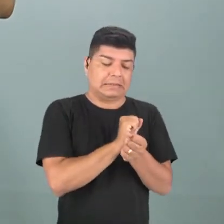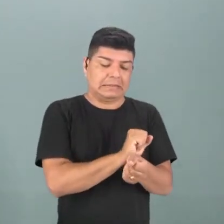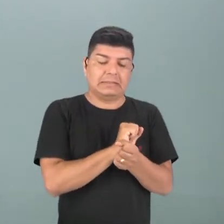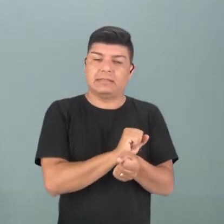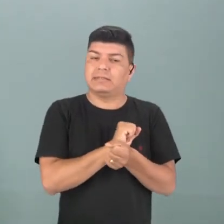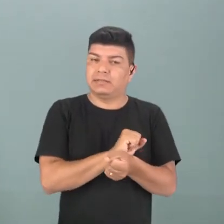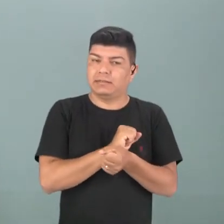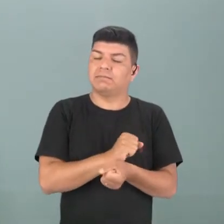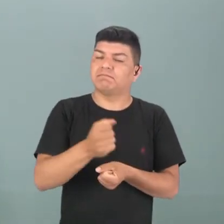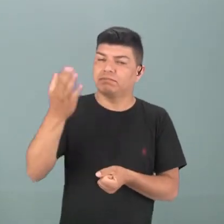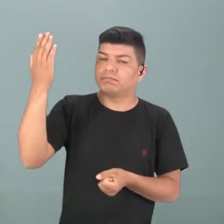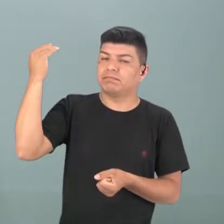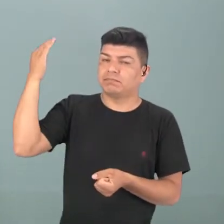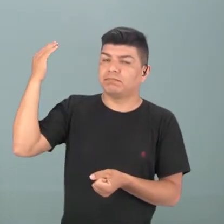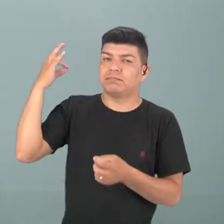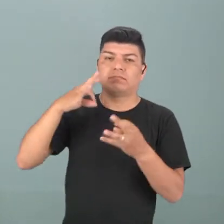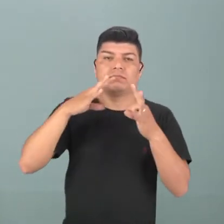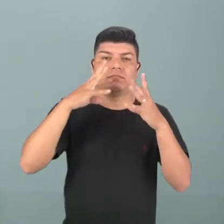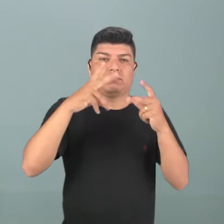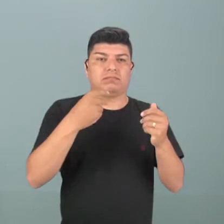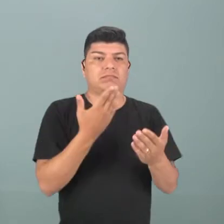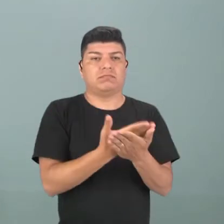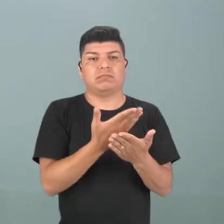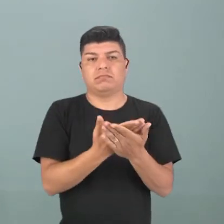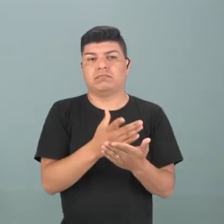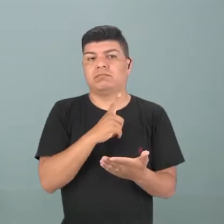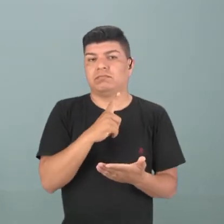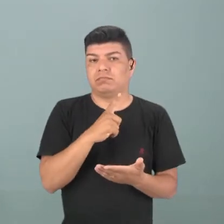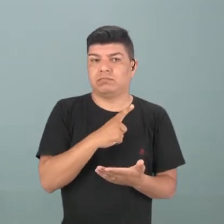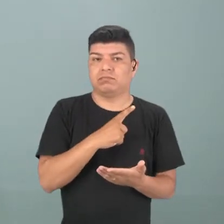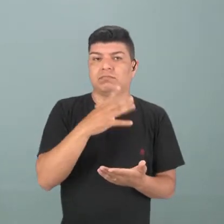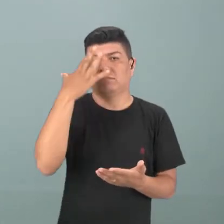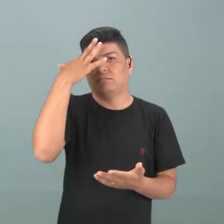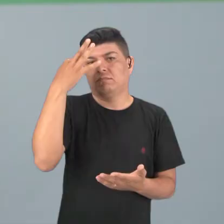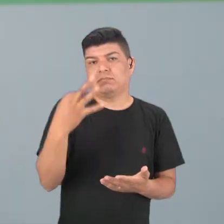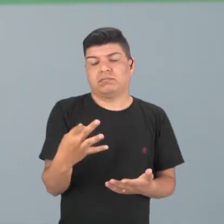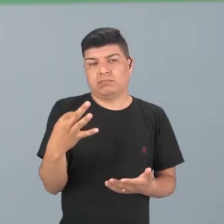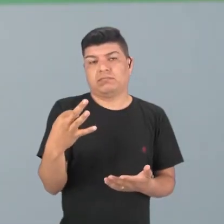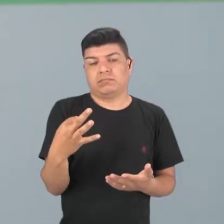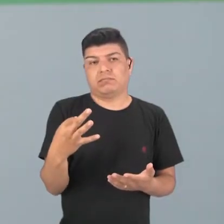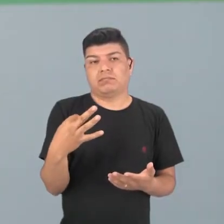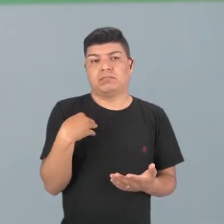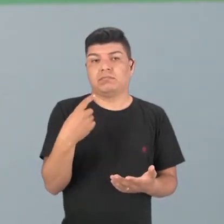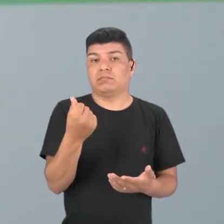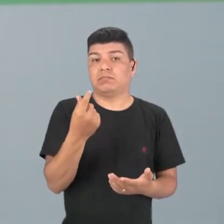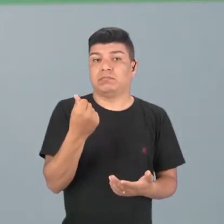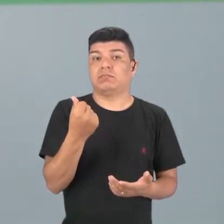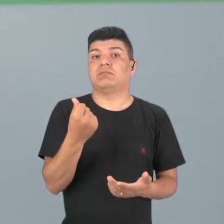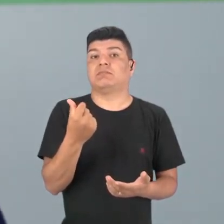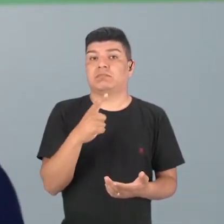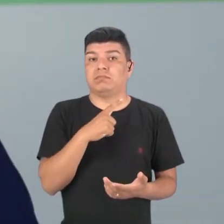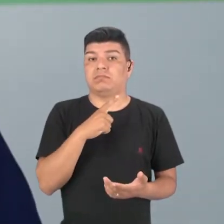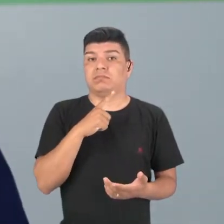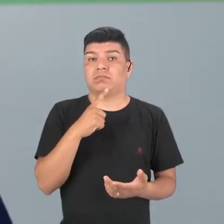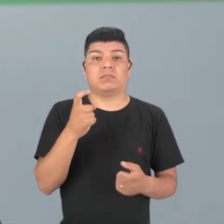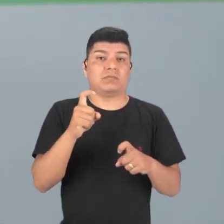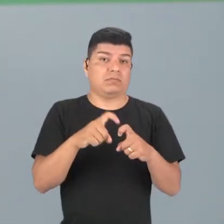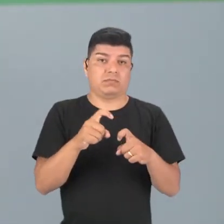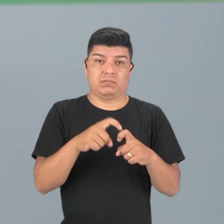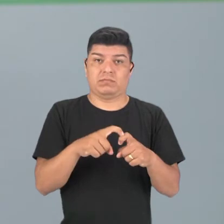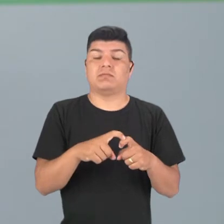época bem antiga, todo mundo que tinha um estudozinho, que sabia alguma coisa, ou que tinha posses, eles eram doutores,